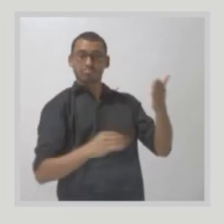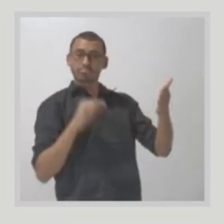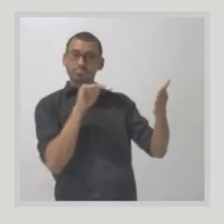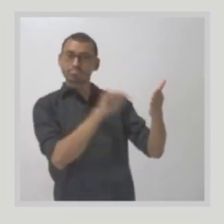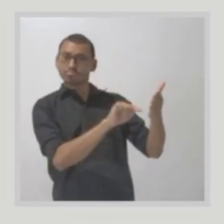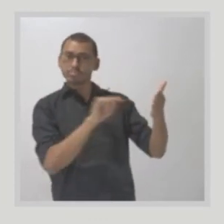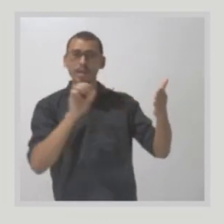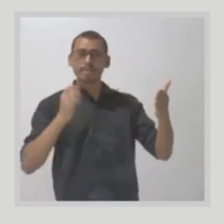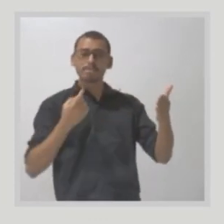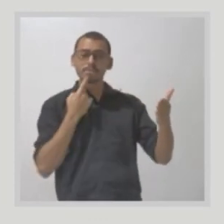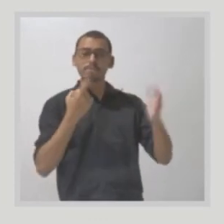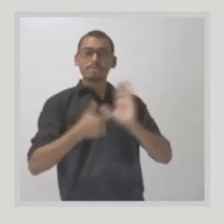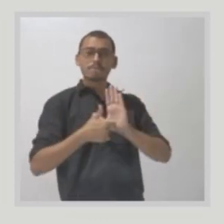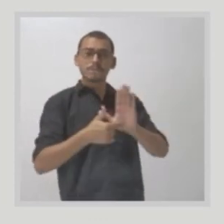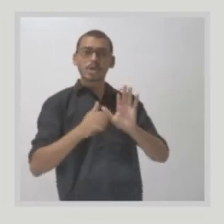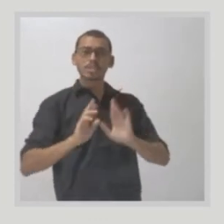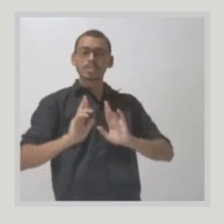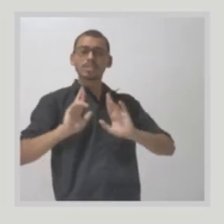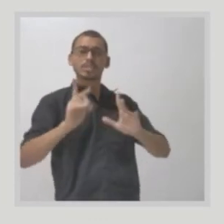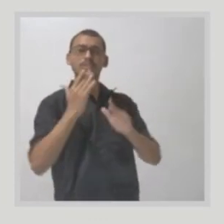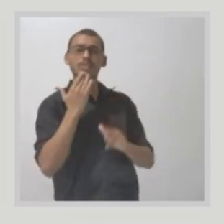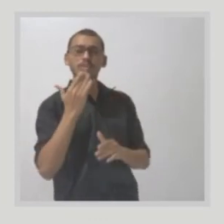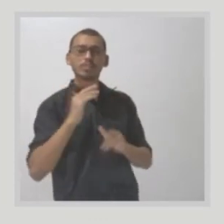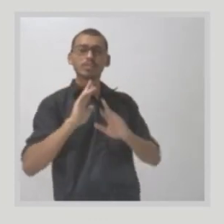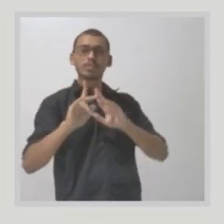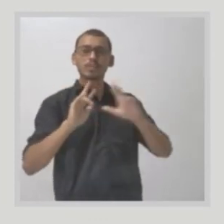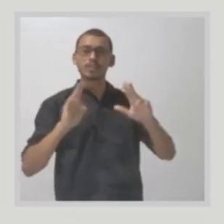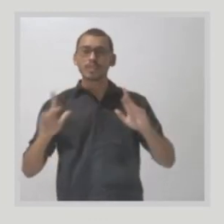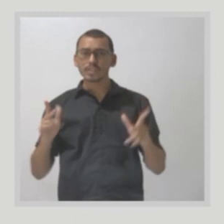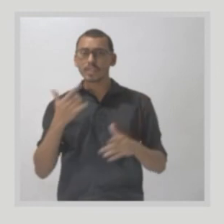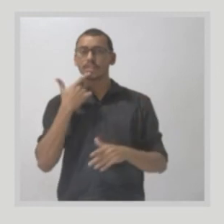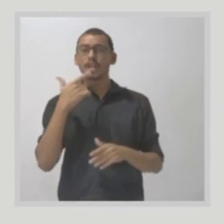de característica da língua. A variação